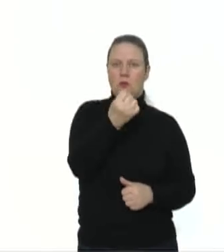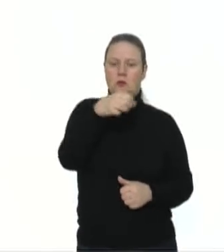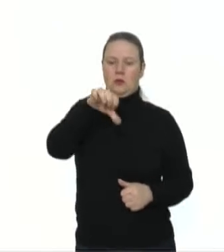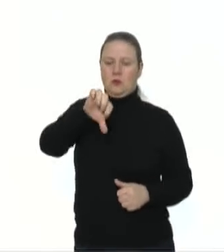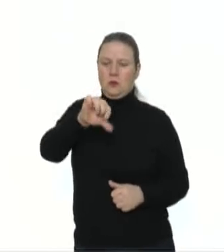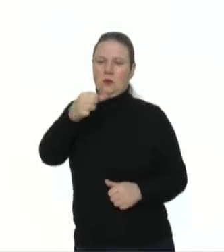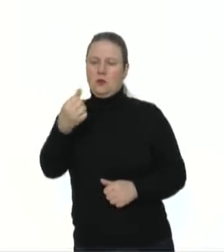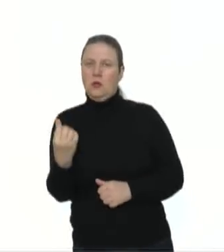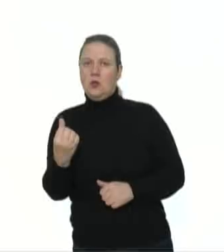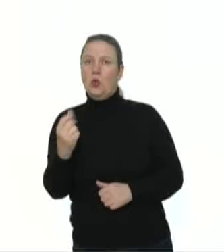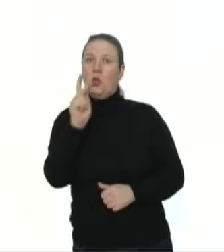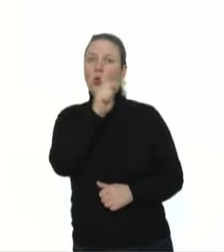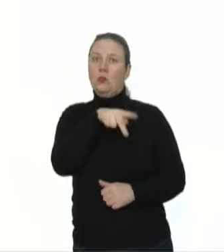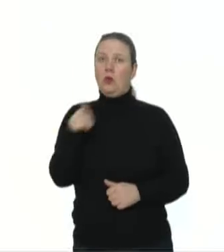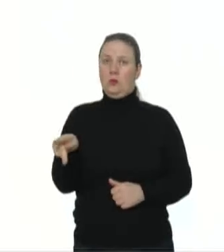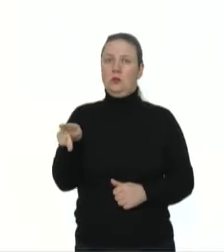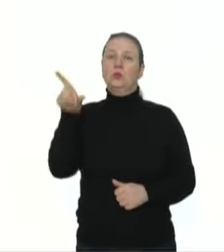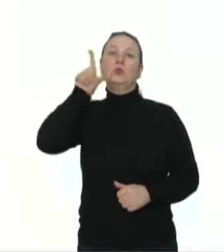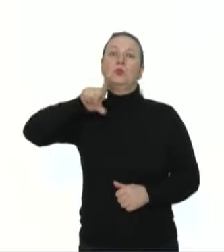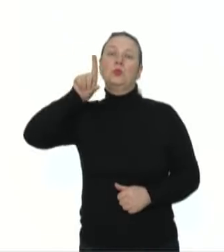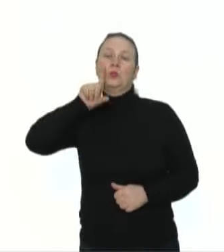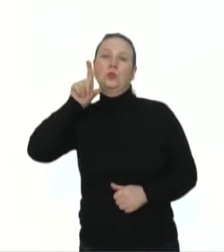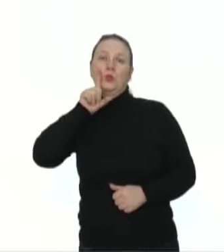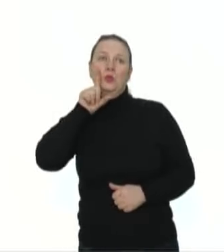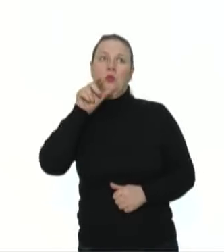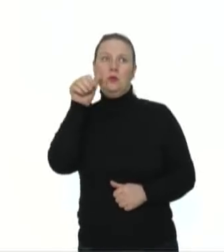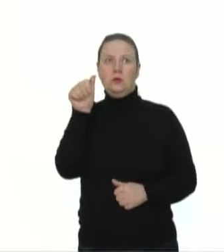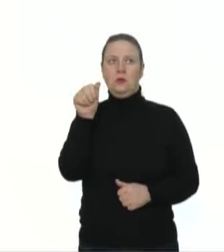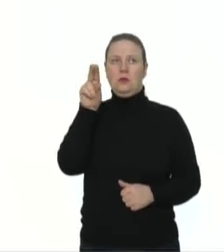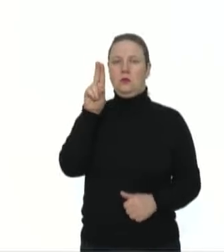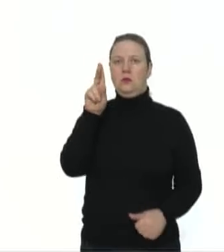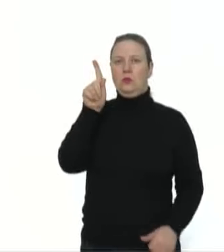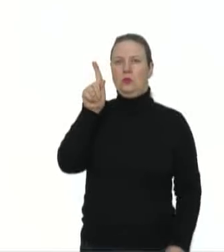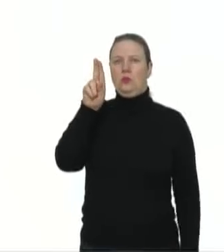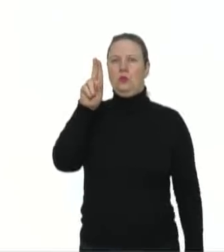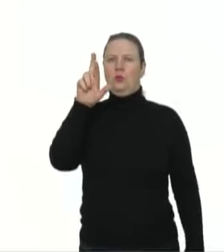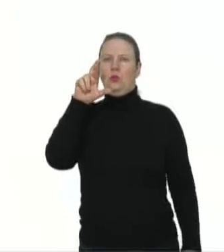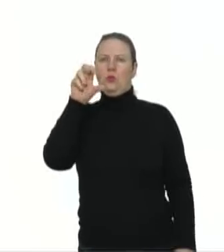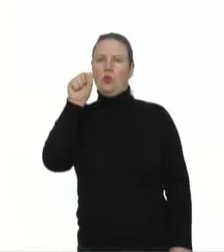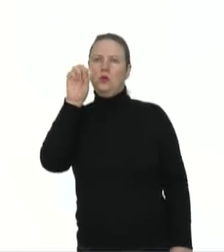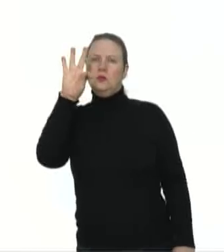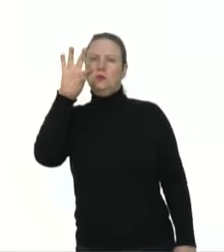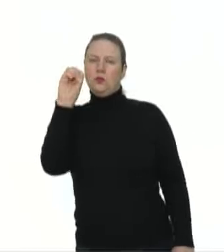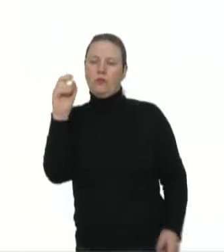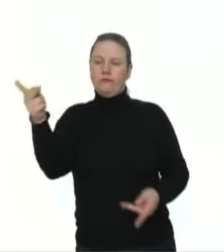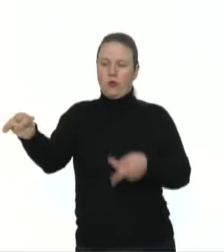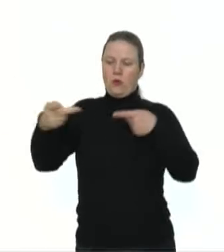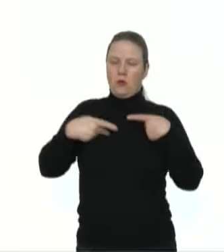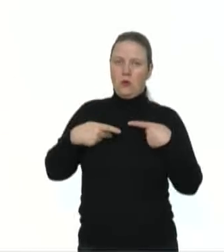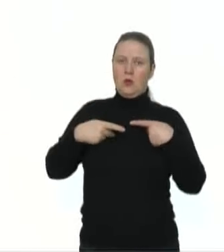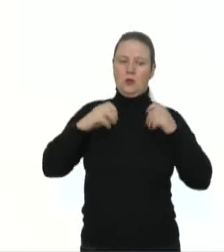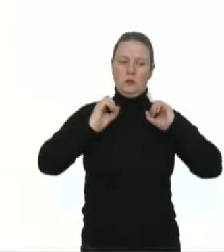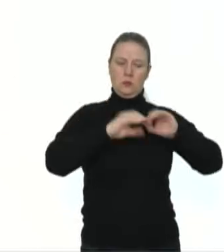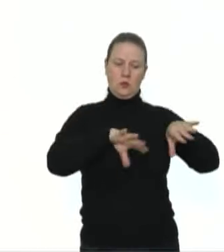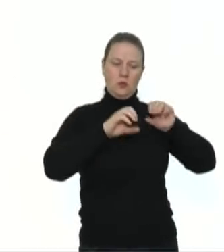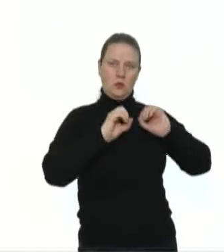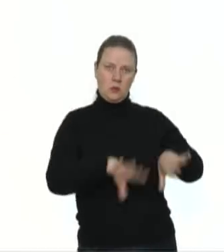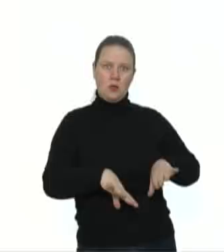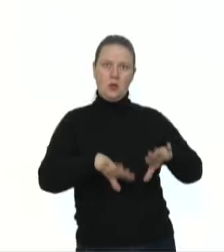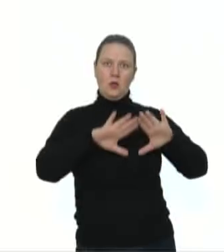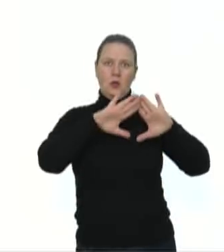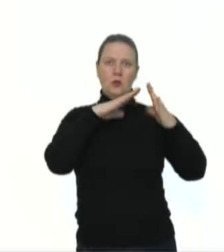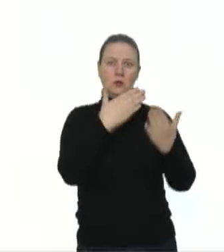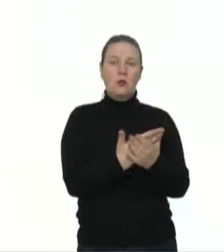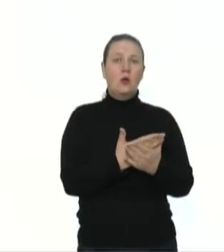criação, um professor americano chamado Augusto Schwann foi convidado para lecionar no Colégio Mackenzie, em